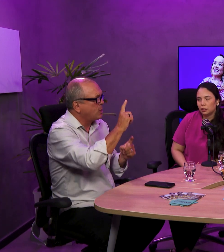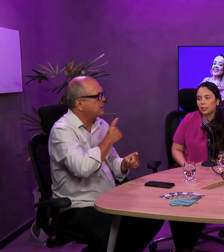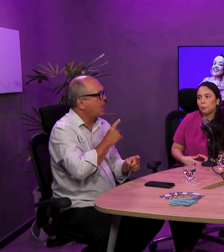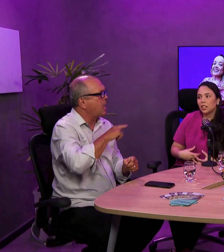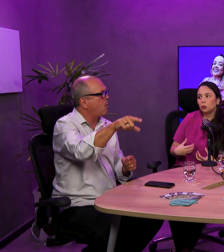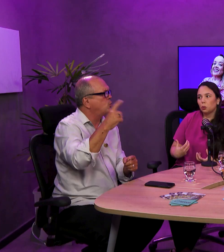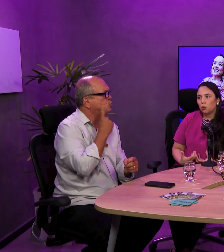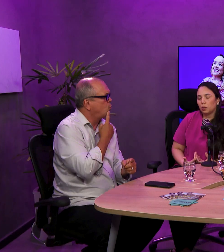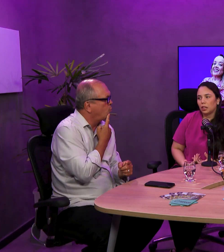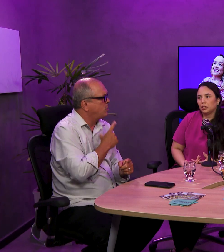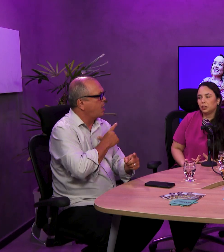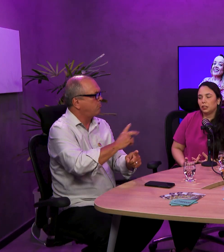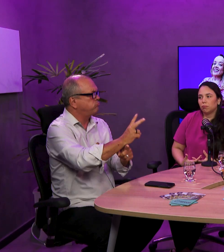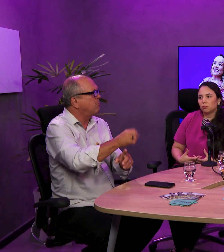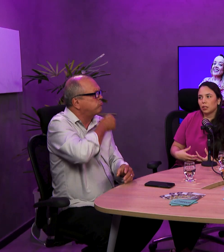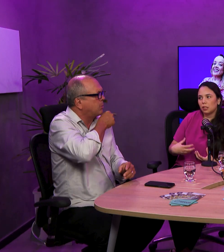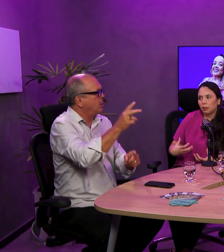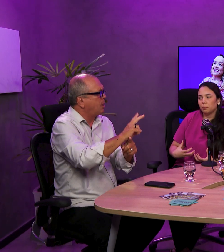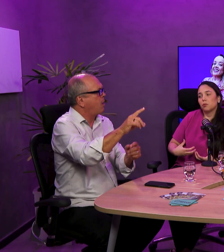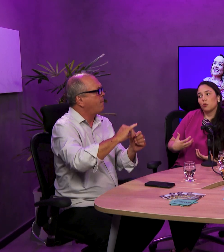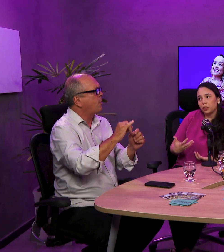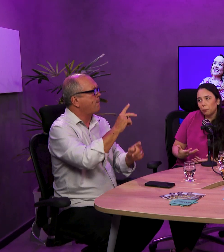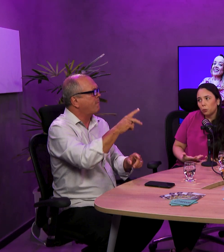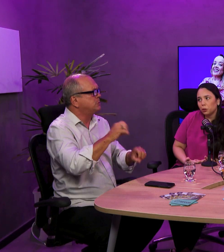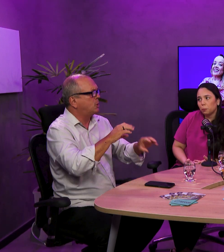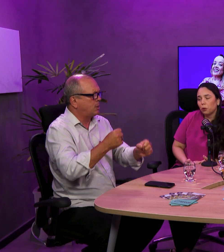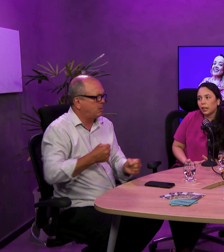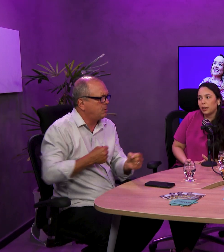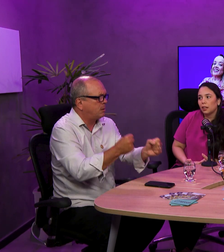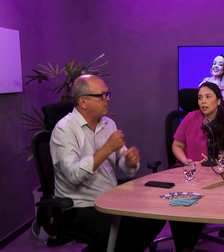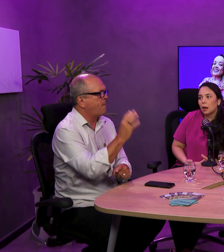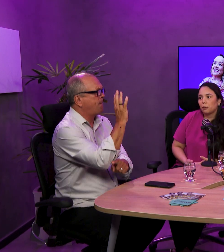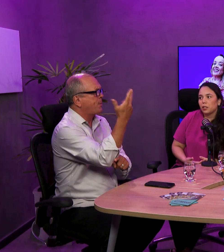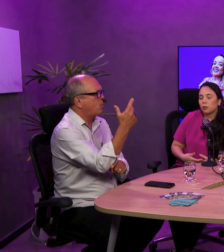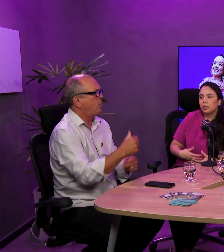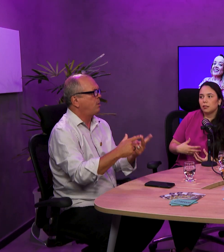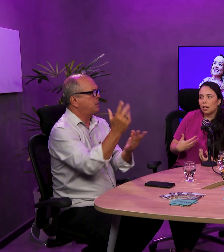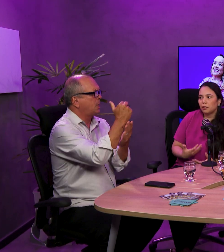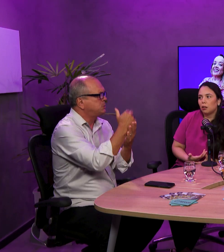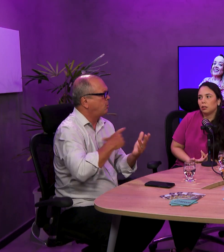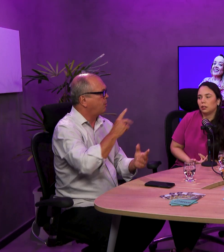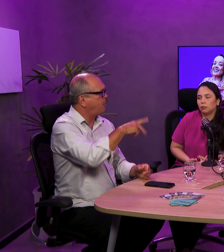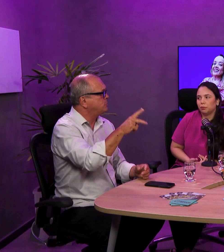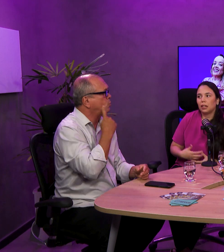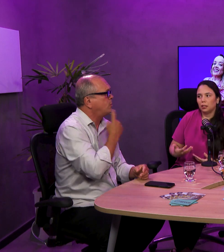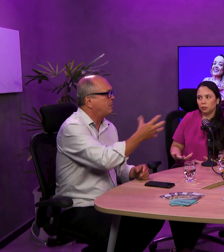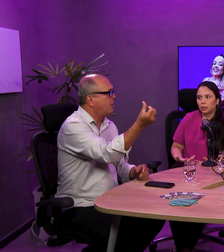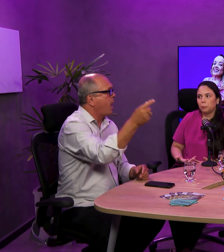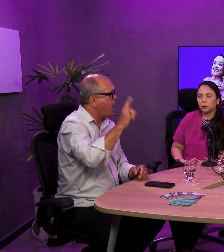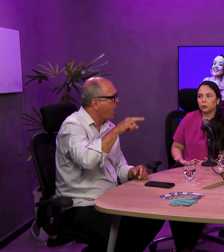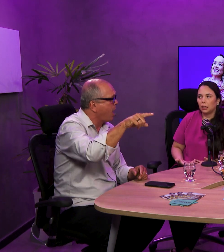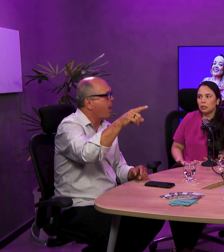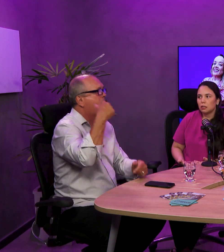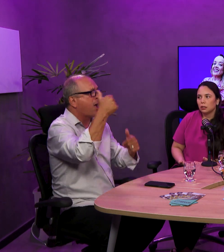Libras. E a minha turma, a gente, assim, sofria muito porque a professora dava aula falando,